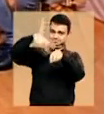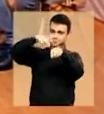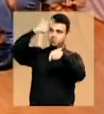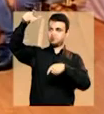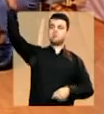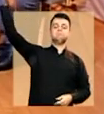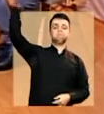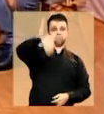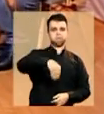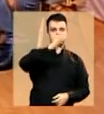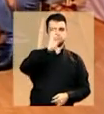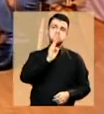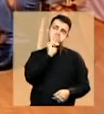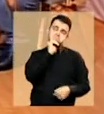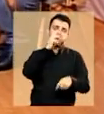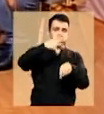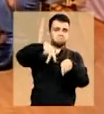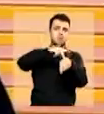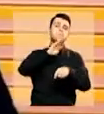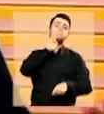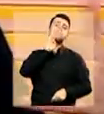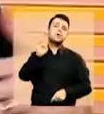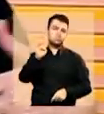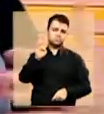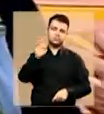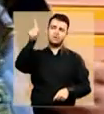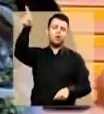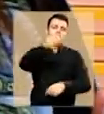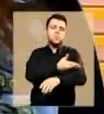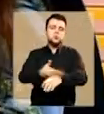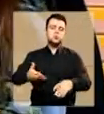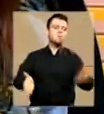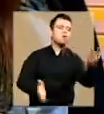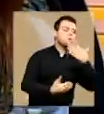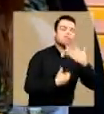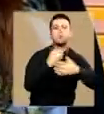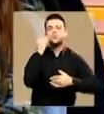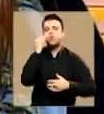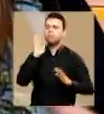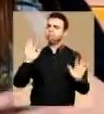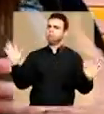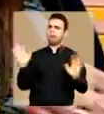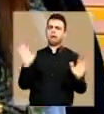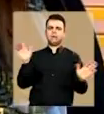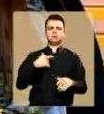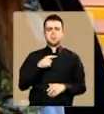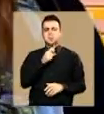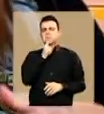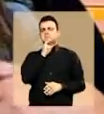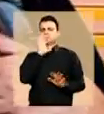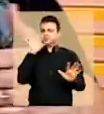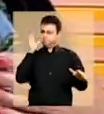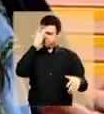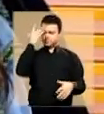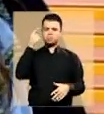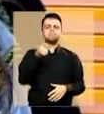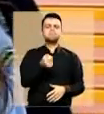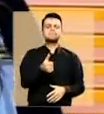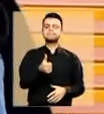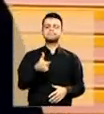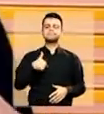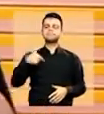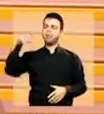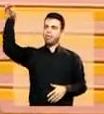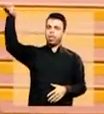vamos falar até da Bélgica, que lá não tem o costume do abraço, do beijo, a maioria não tem. Ela já está abraçando, já está beijando